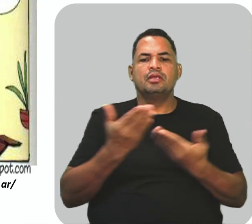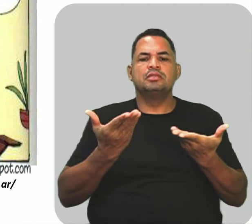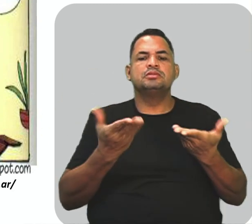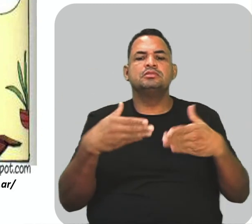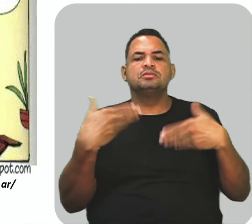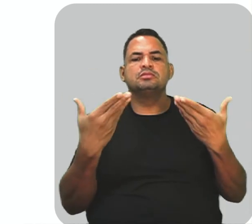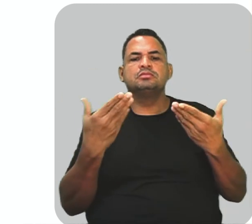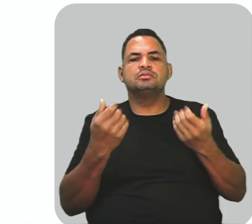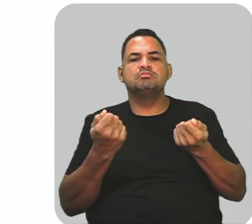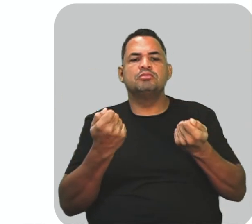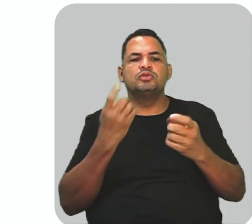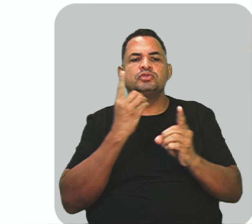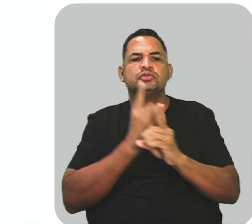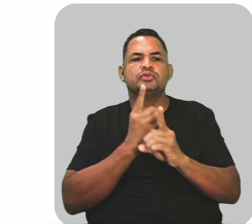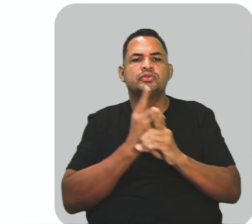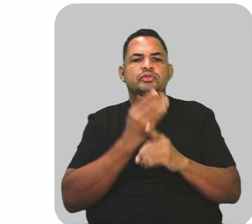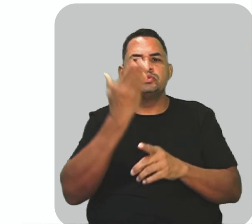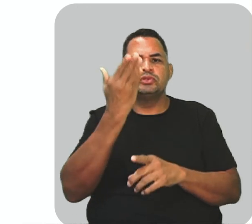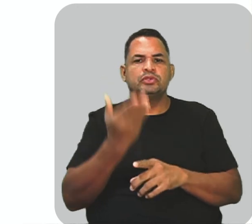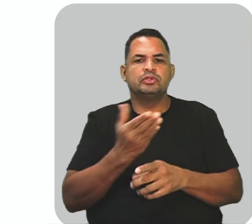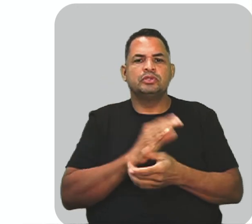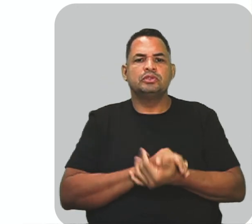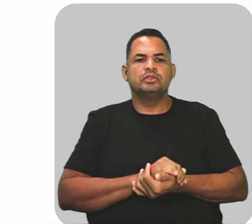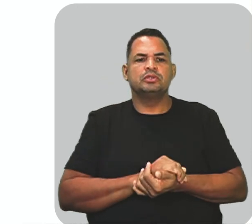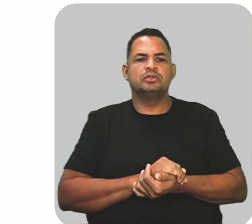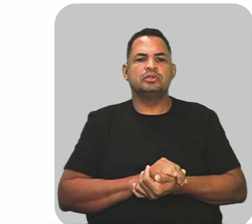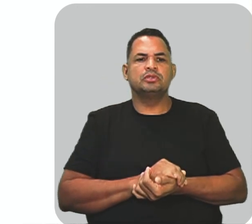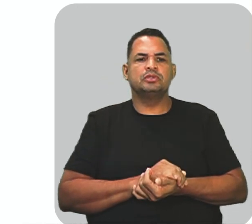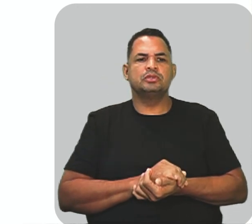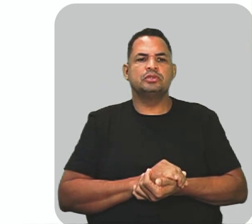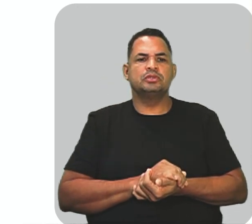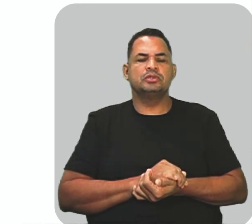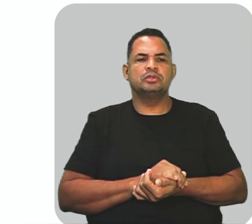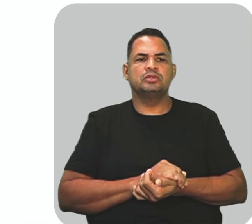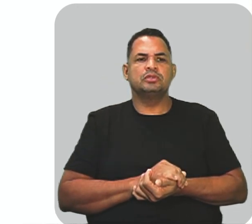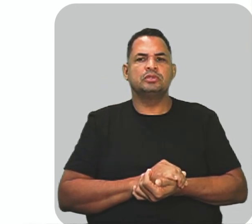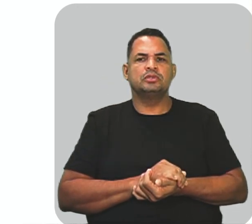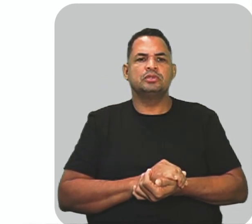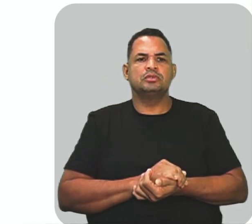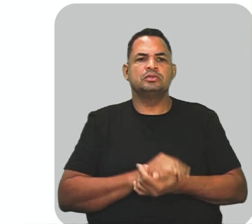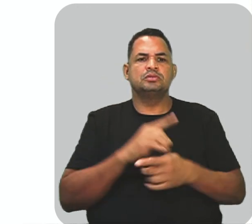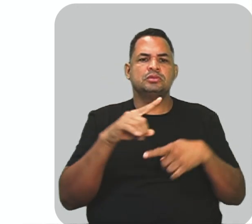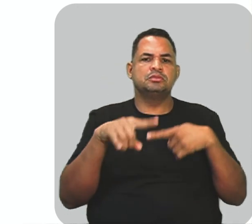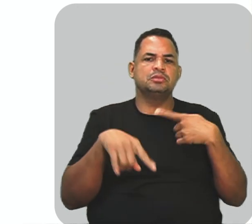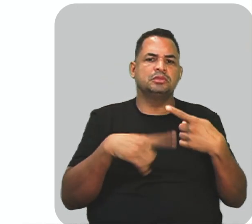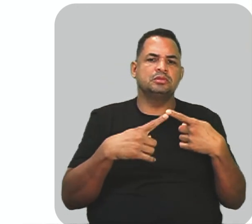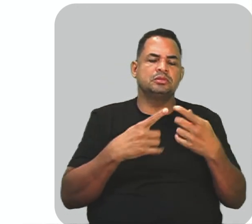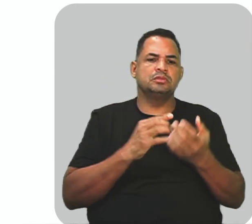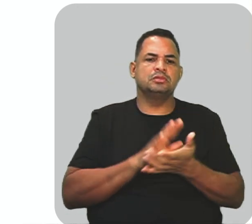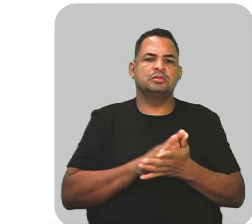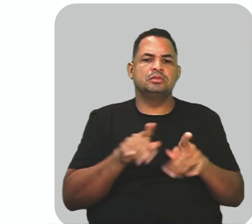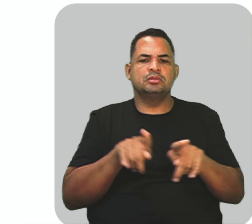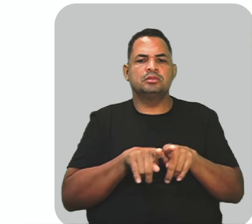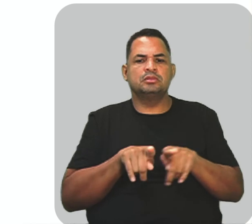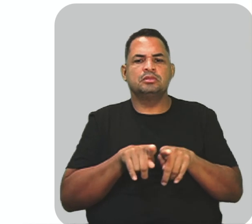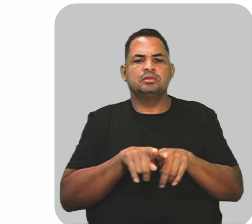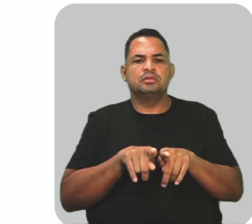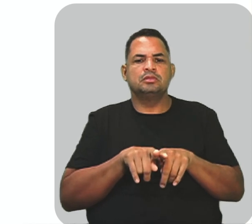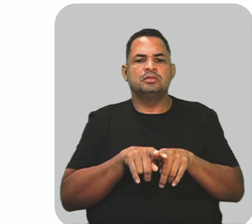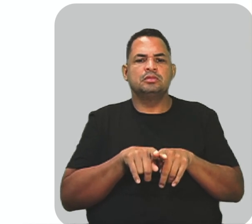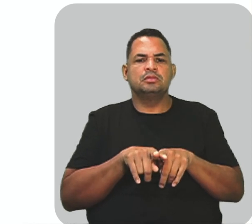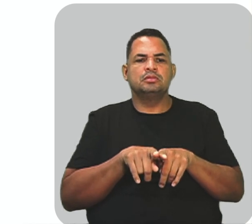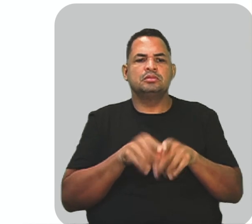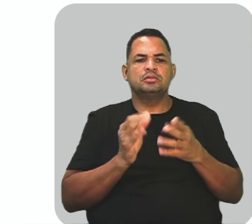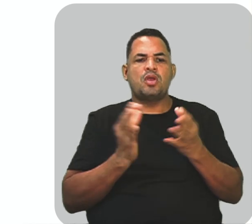explicando, você pode encontrar aí nas tirinhas. E a gente traz o exercício, você depois pode também fazer a